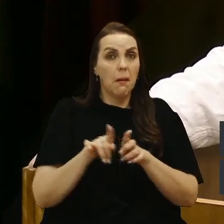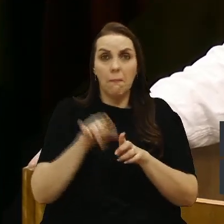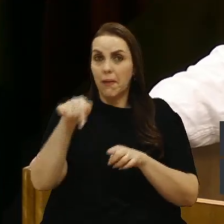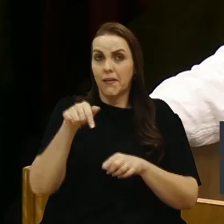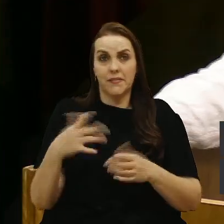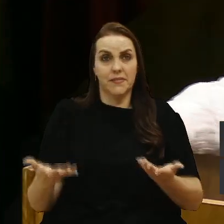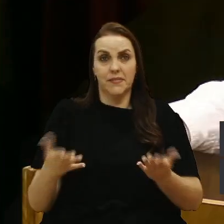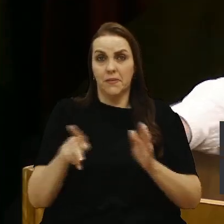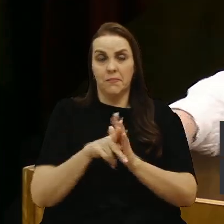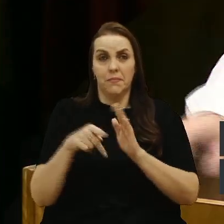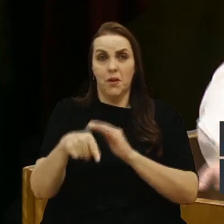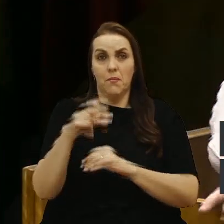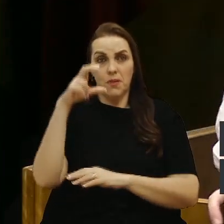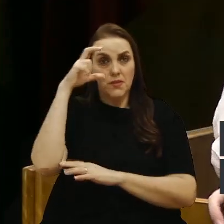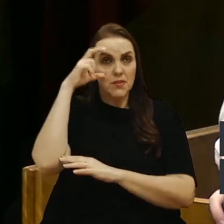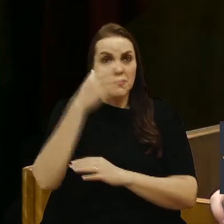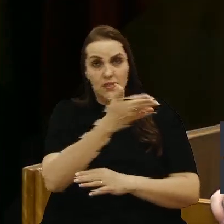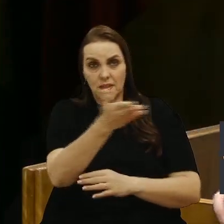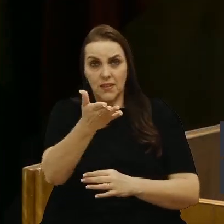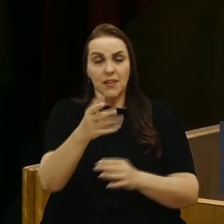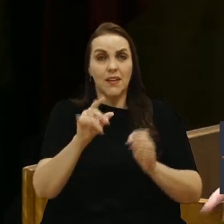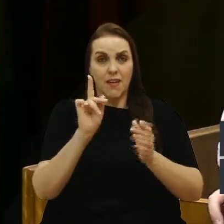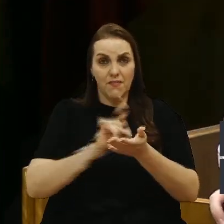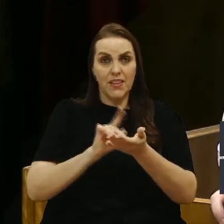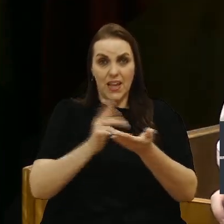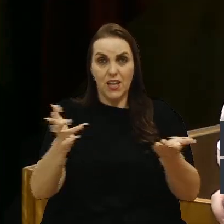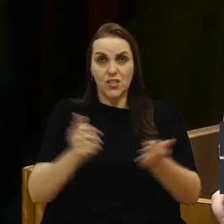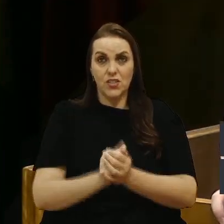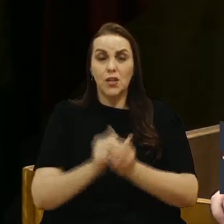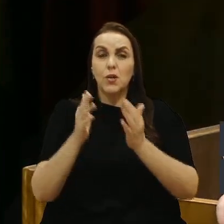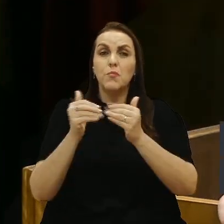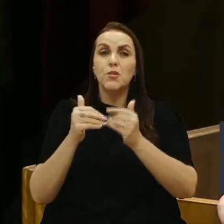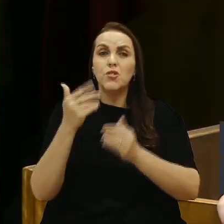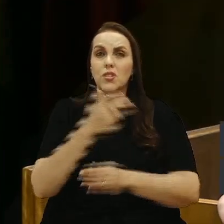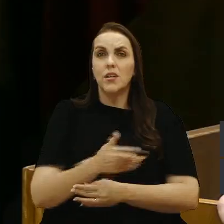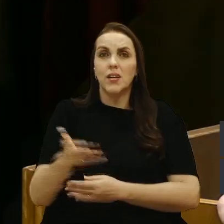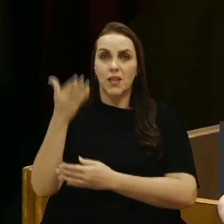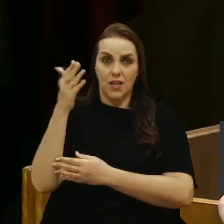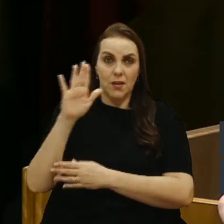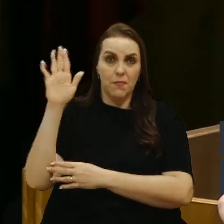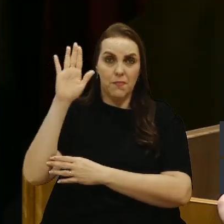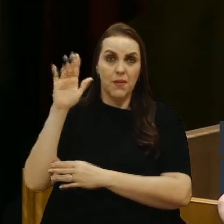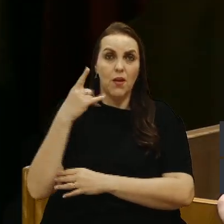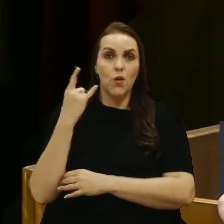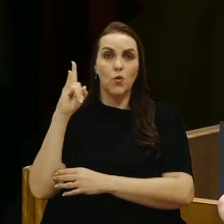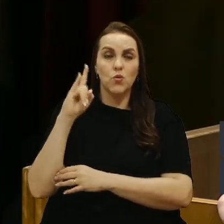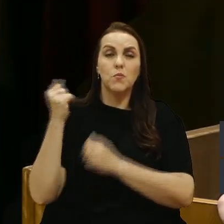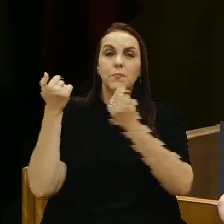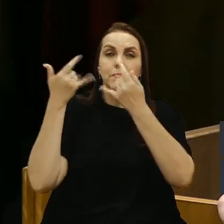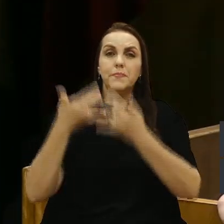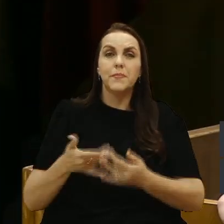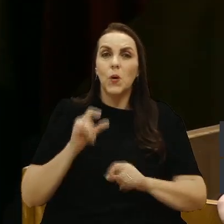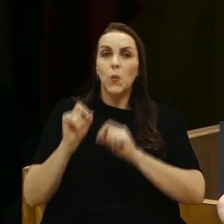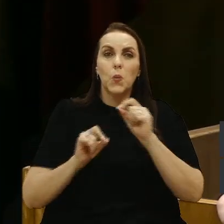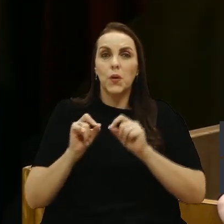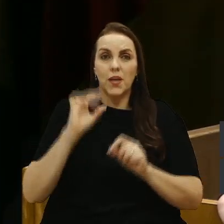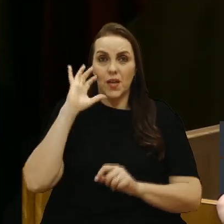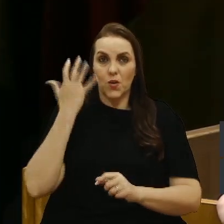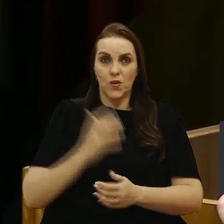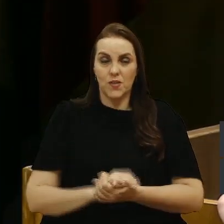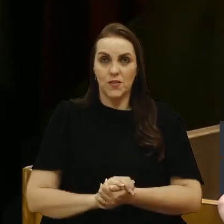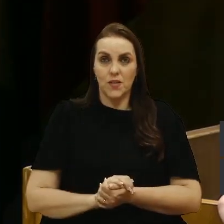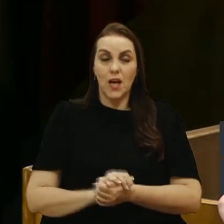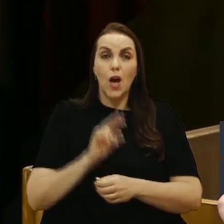casa, vereadora Sandra Boneto. Mas eu queria pedir a palavra por último, vereador Lucas Cariato, para relatar uma situação relativa